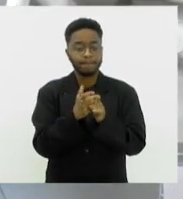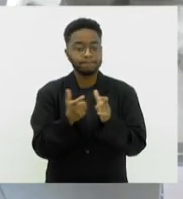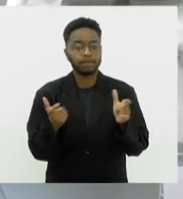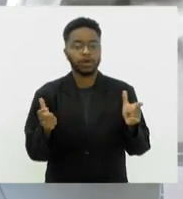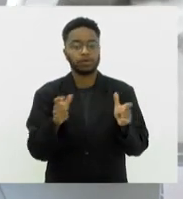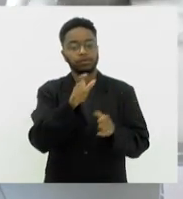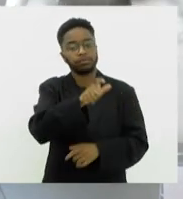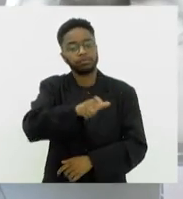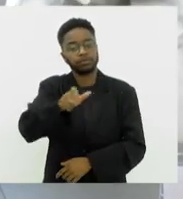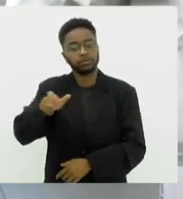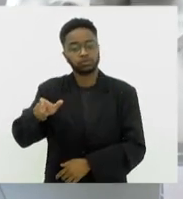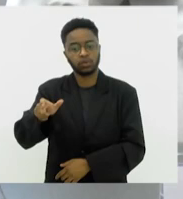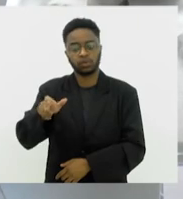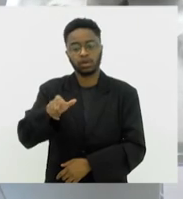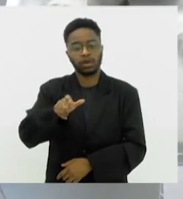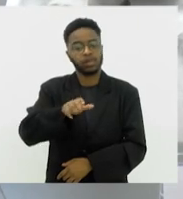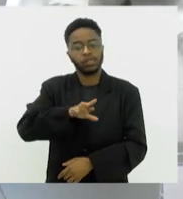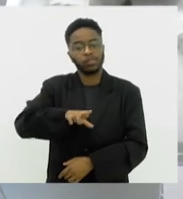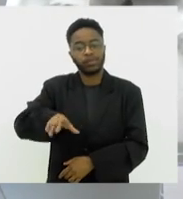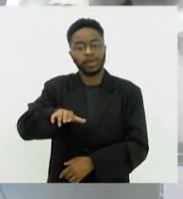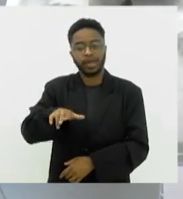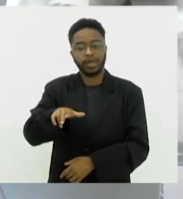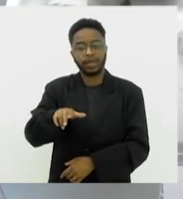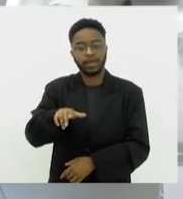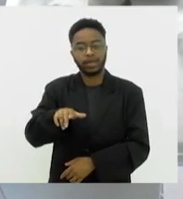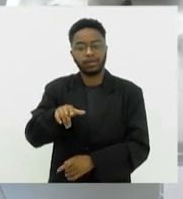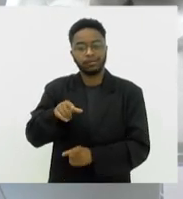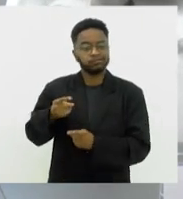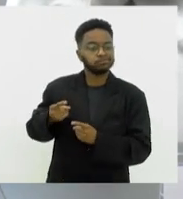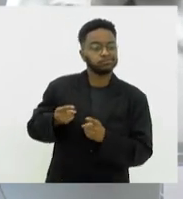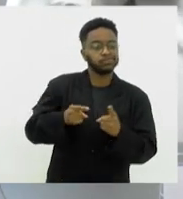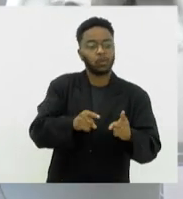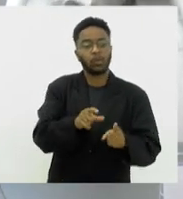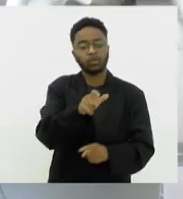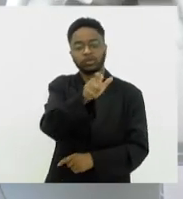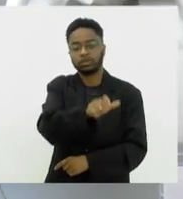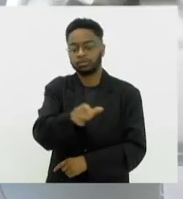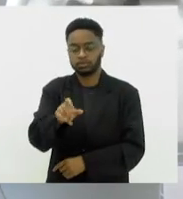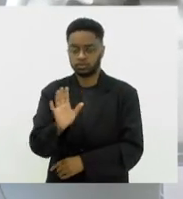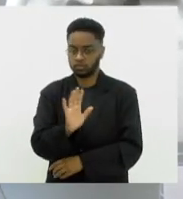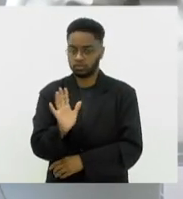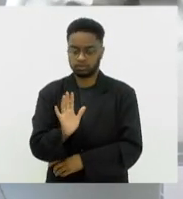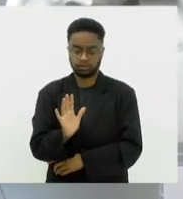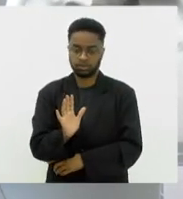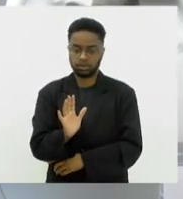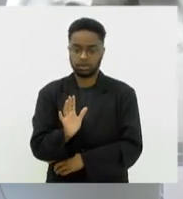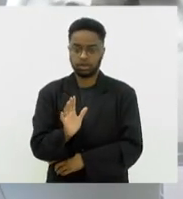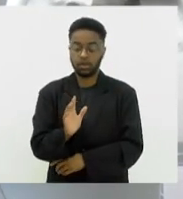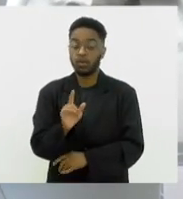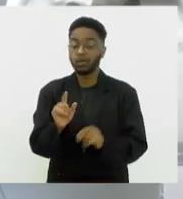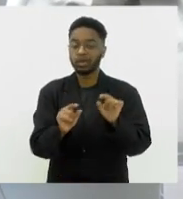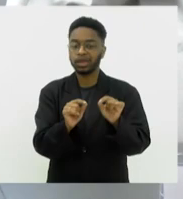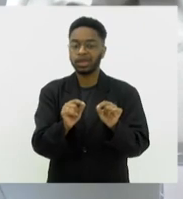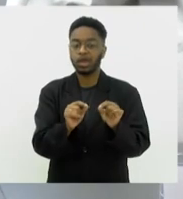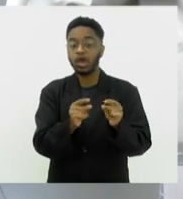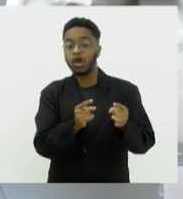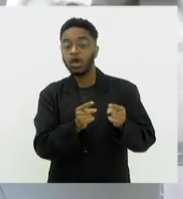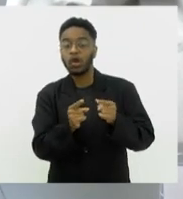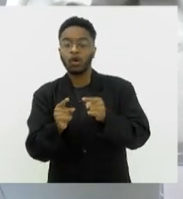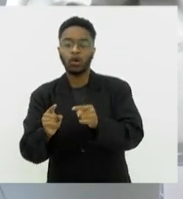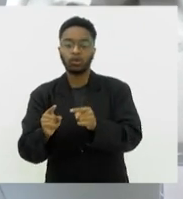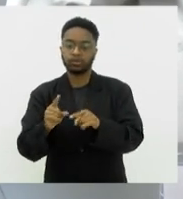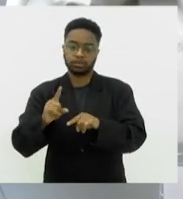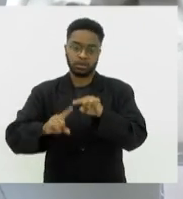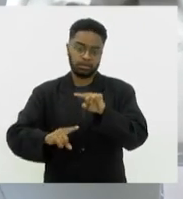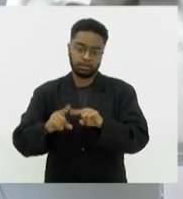caso não eram casos que atentavam contra a vida da pessoa eram casos que atentavam contra o patrimônio